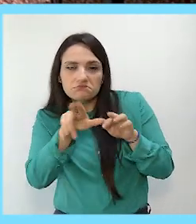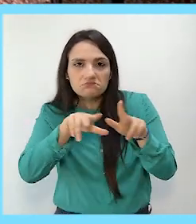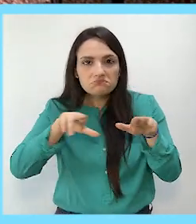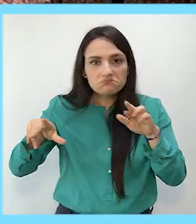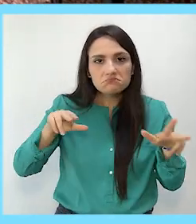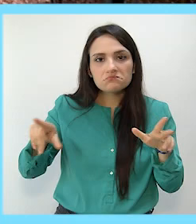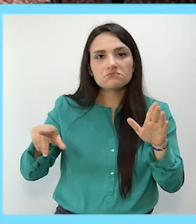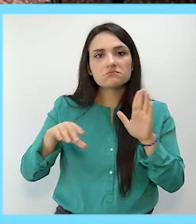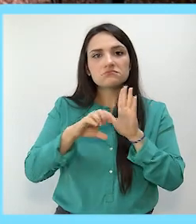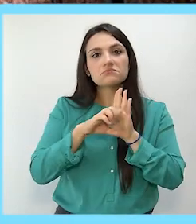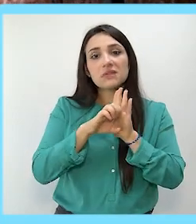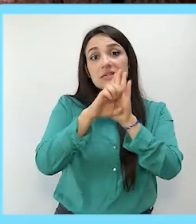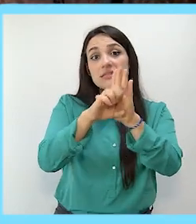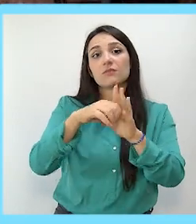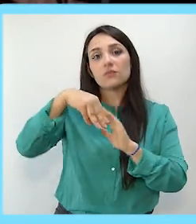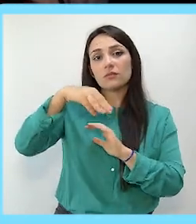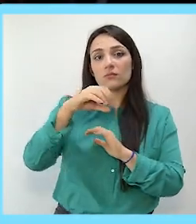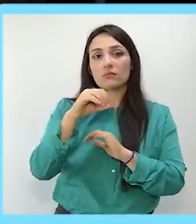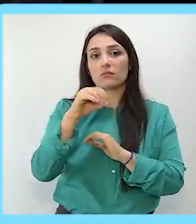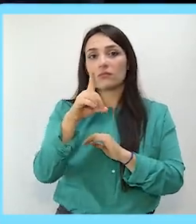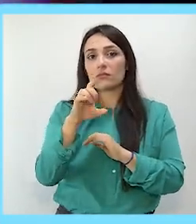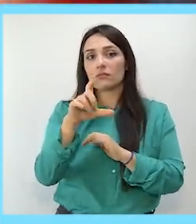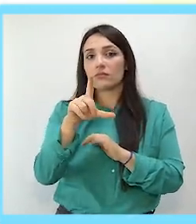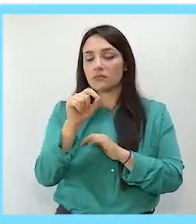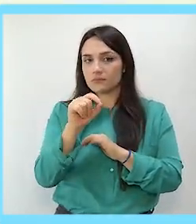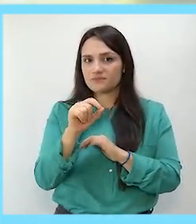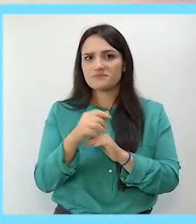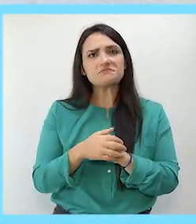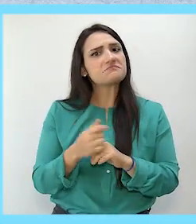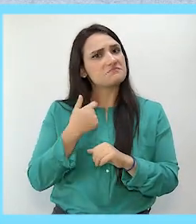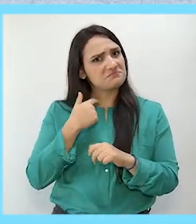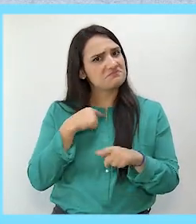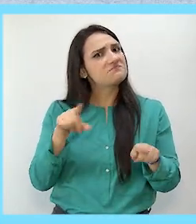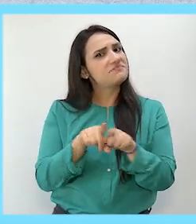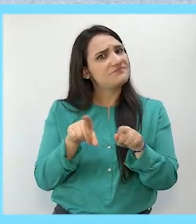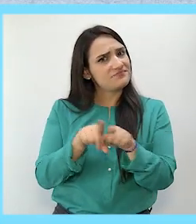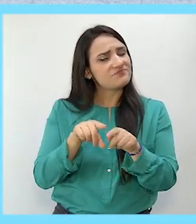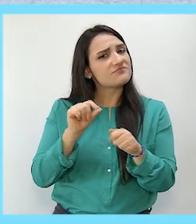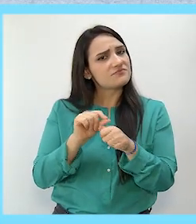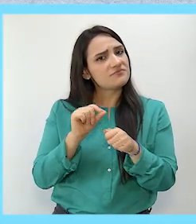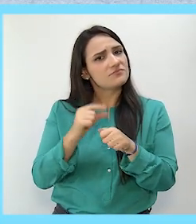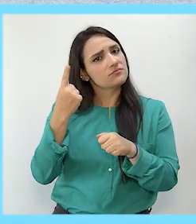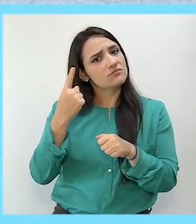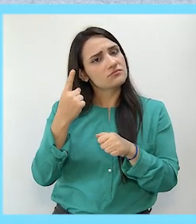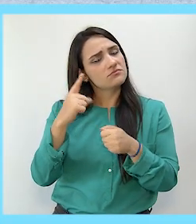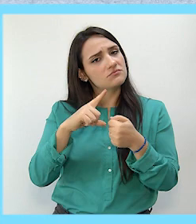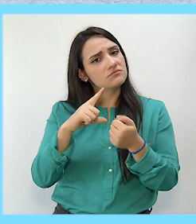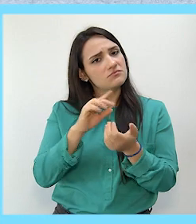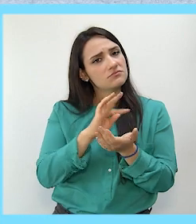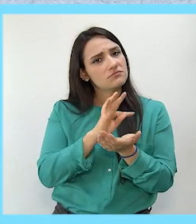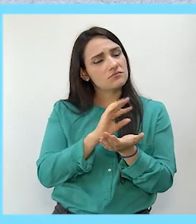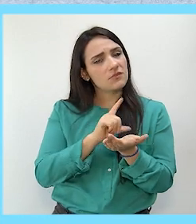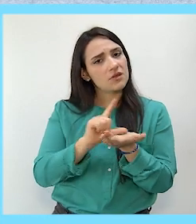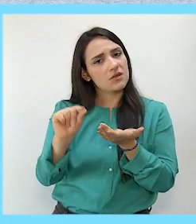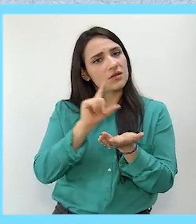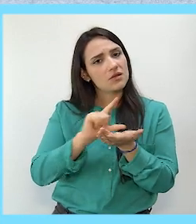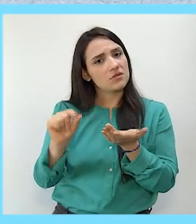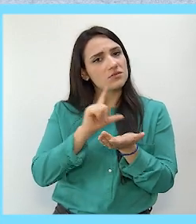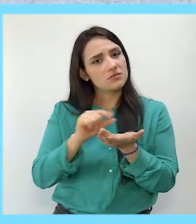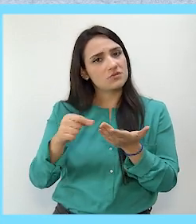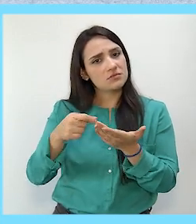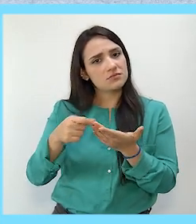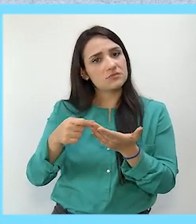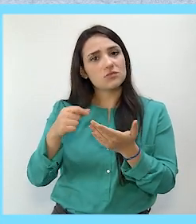modelos. E que isso, inclusive, eu fiz uma tese, eu defendi uma tese num Congresso Nacional de Procuradores do